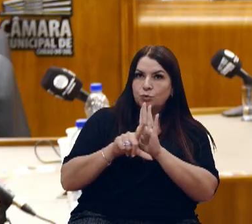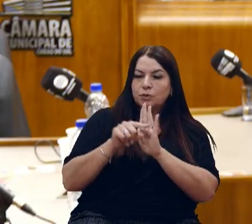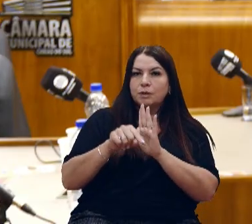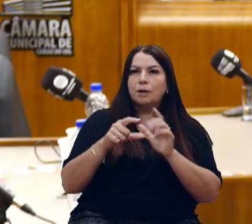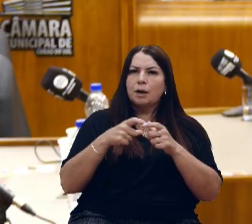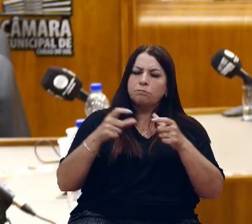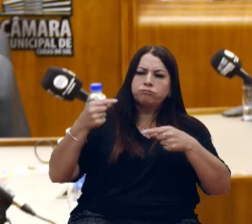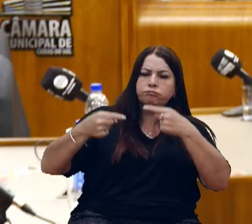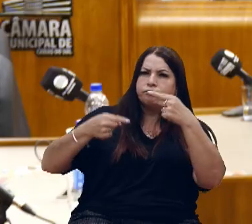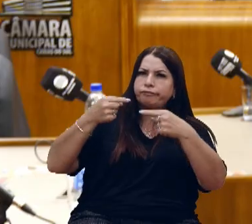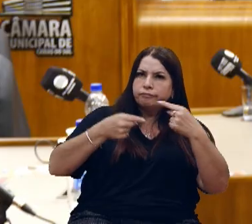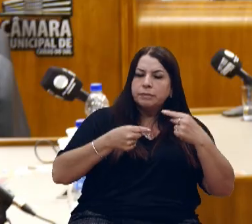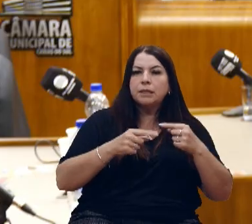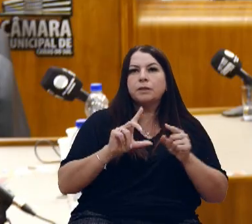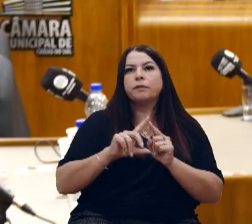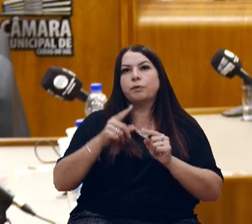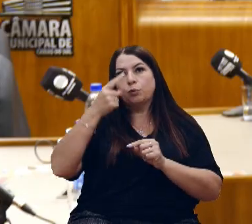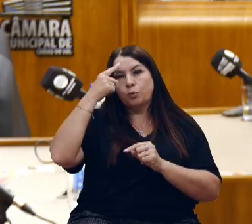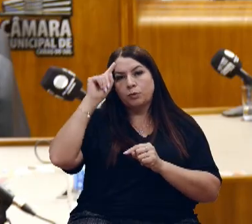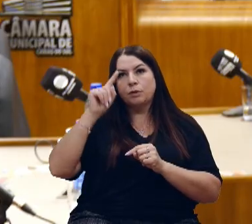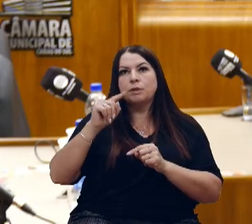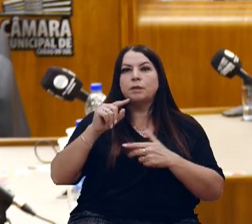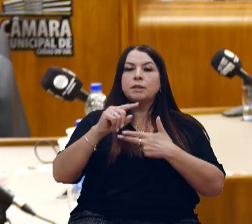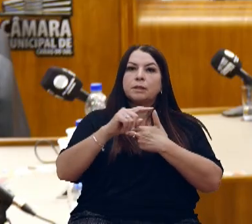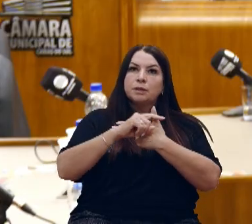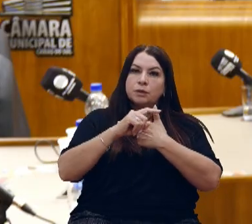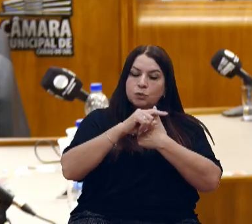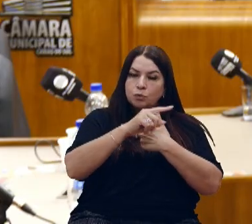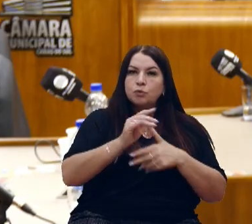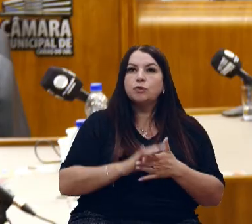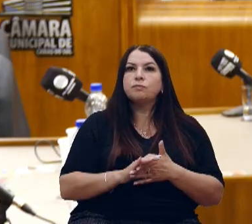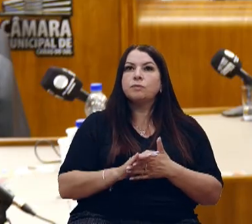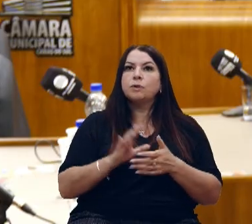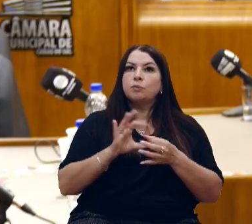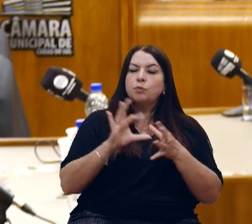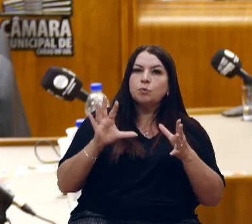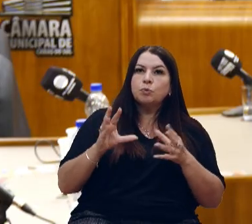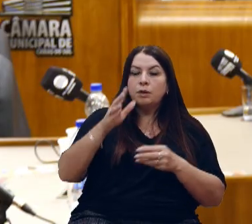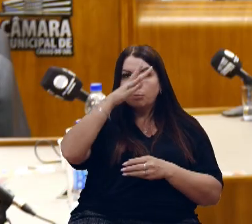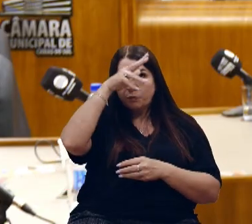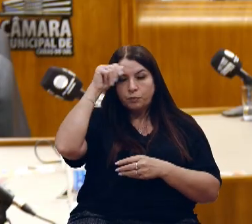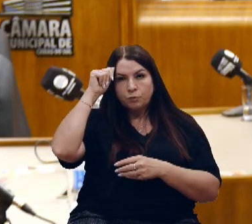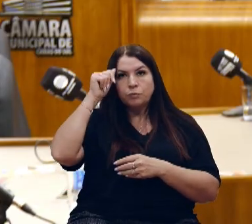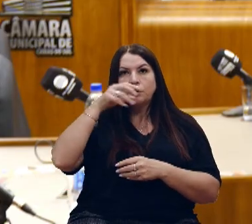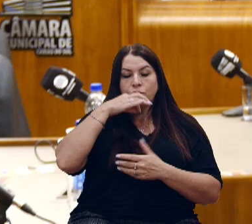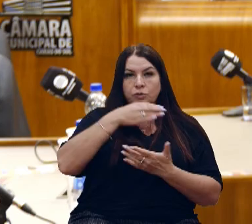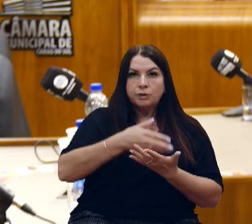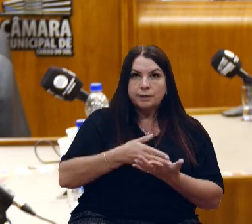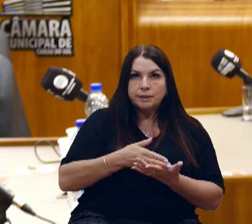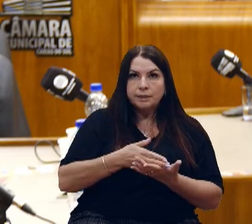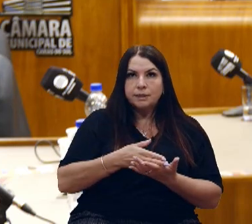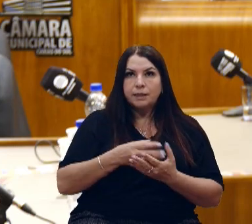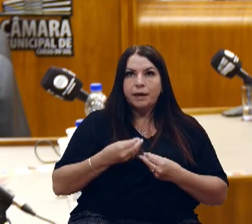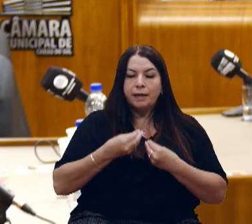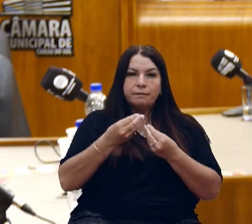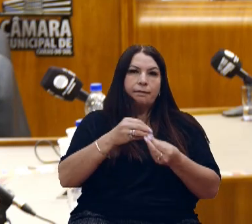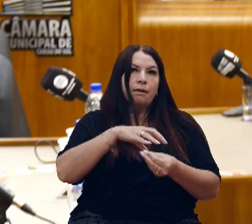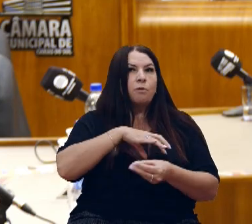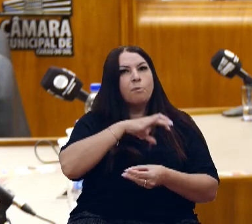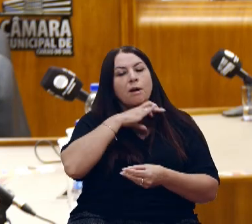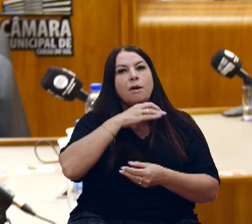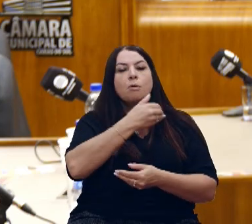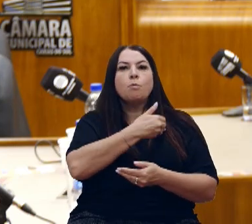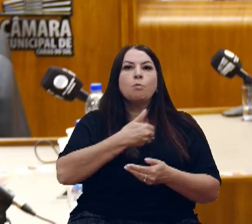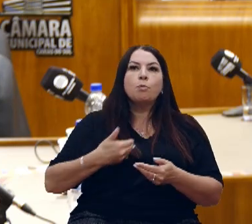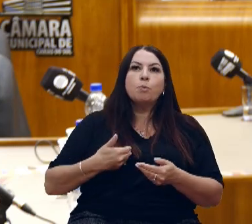ampla discussão, foi de autoria também do Poder Executivo, que autoriza a Prefeitura de Caxias do Sul a doar uma área